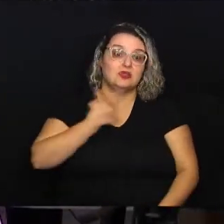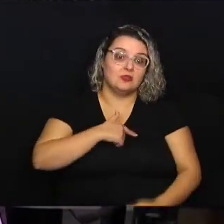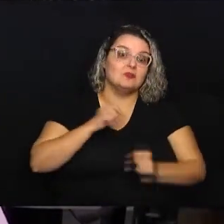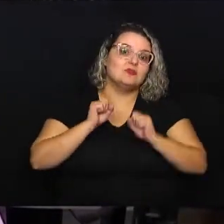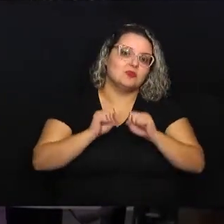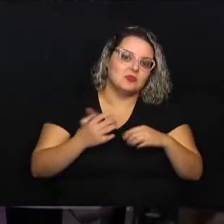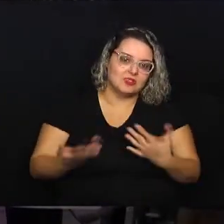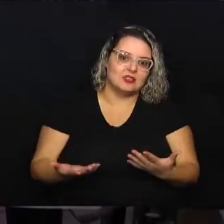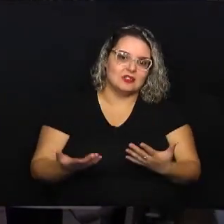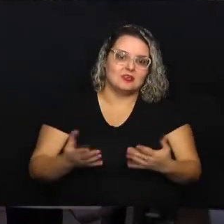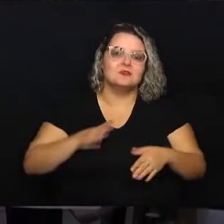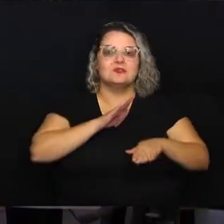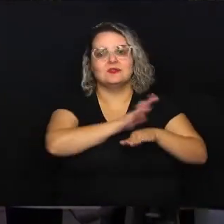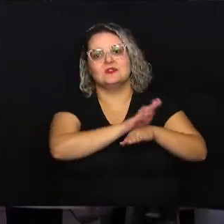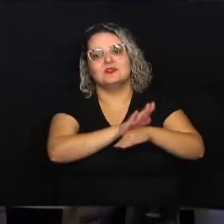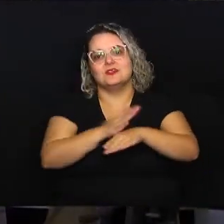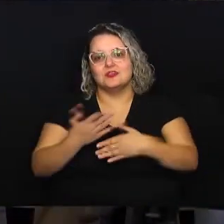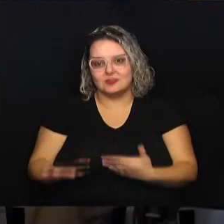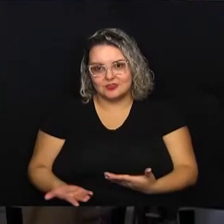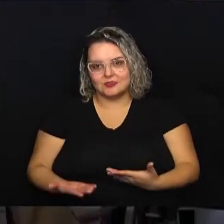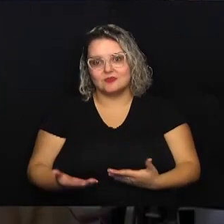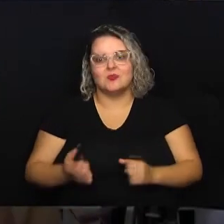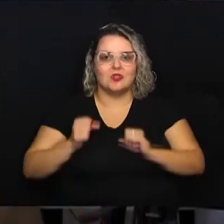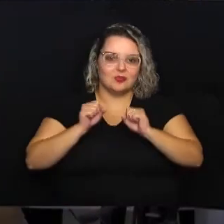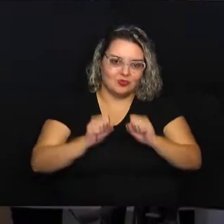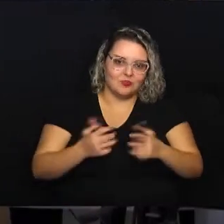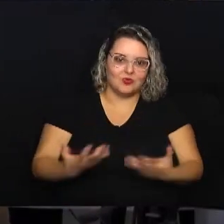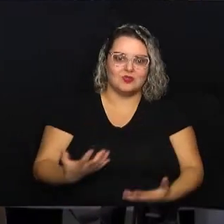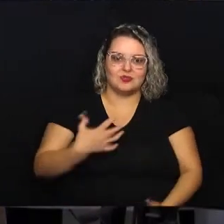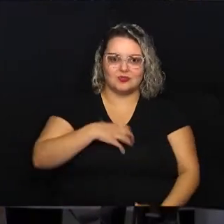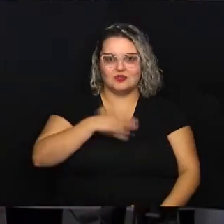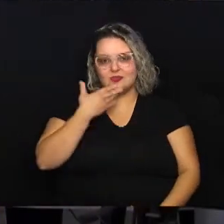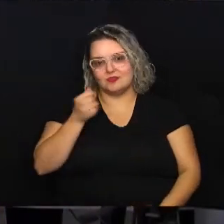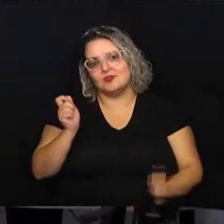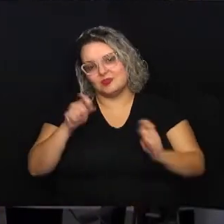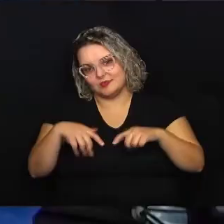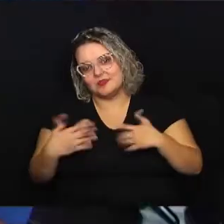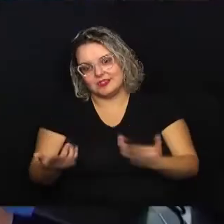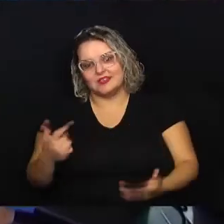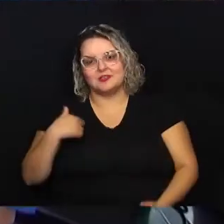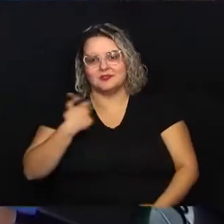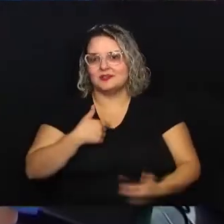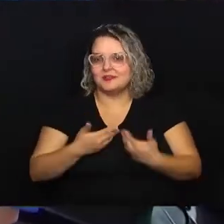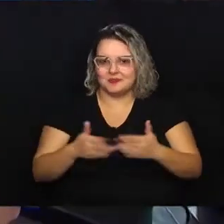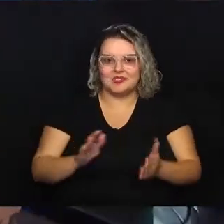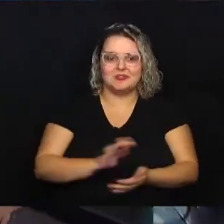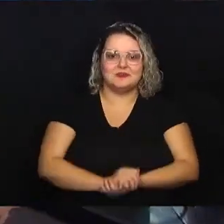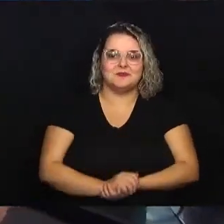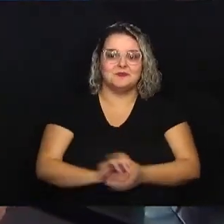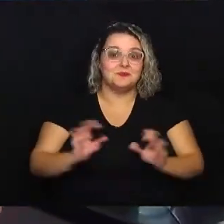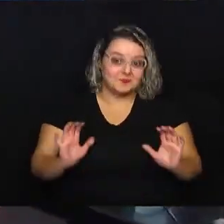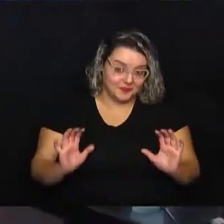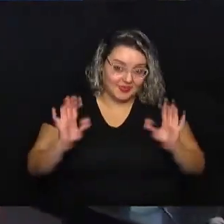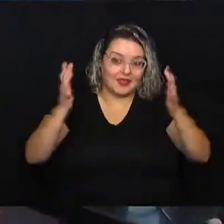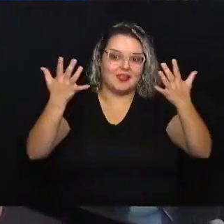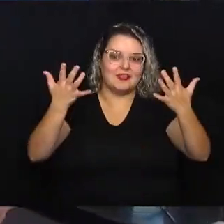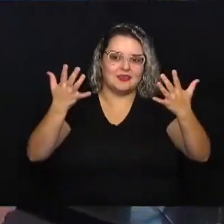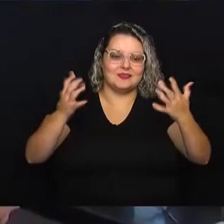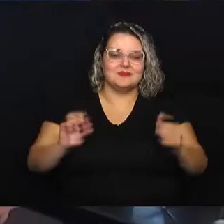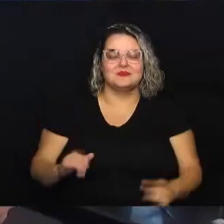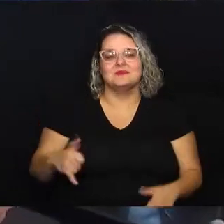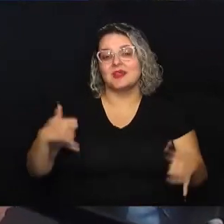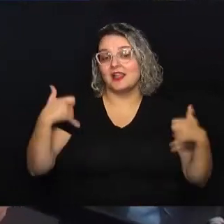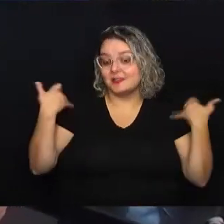aqui em colaborar para que a gente possa fazer isso da melhor maneira possível, estamos aqui. A confraternização para comemorar